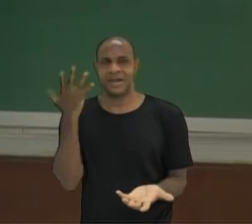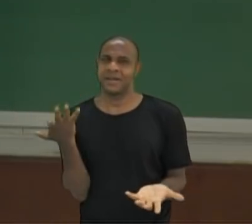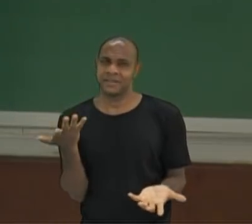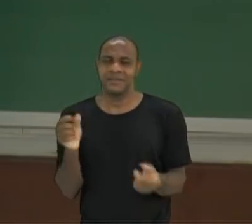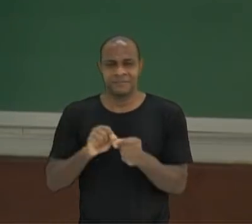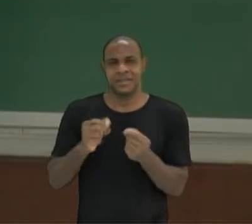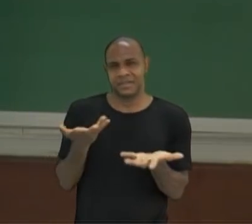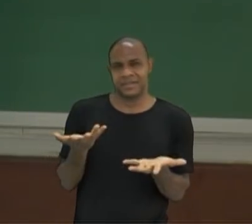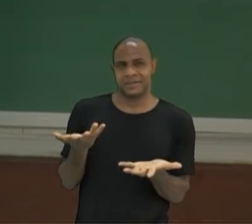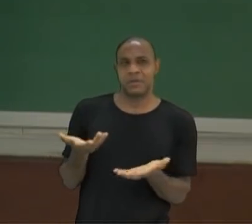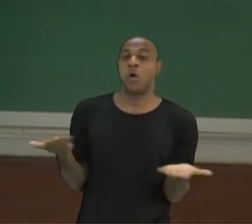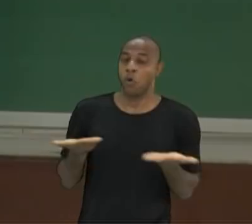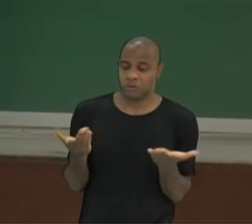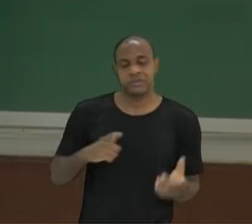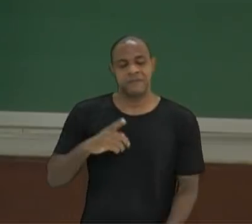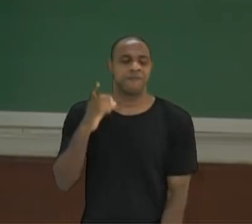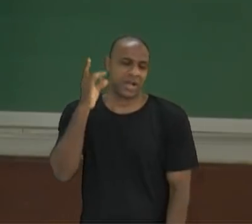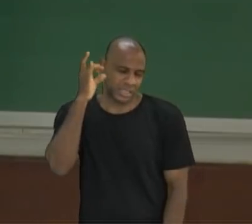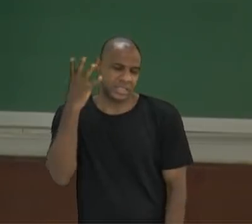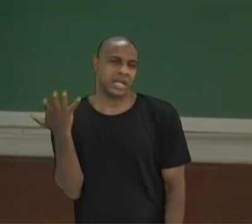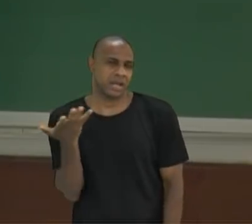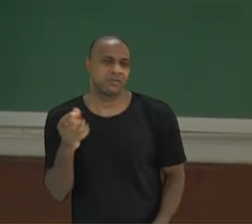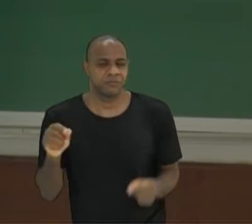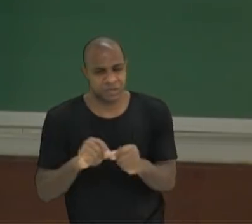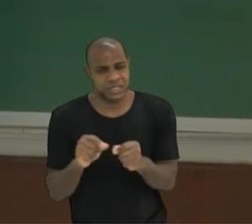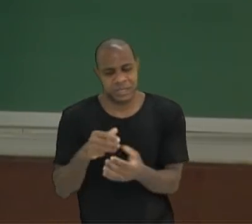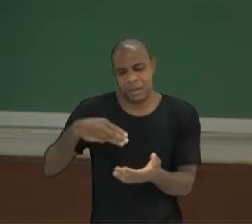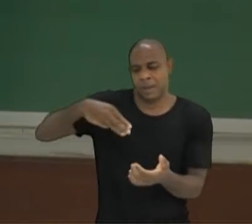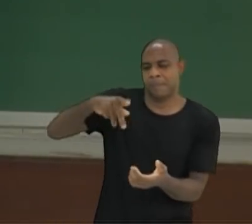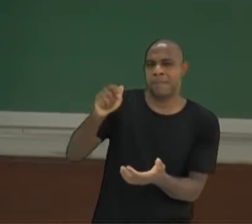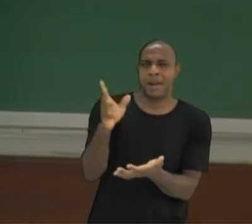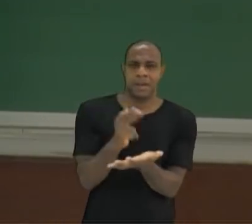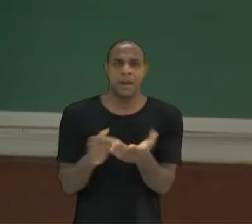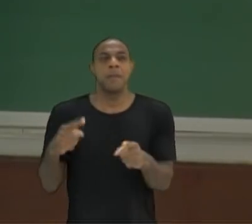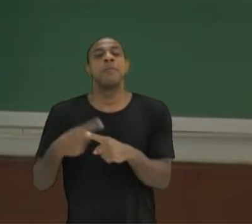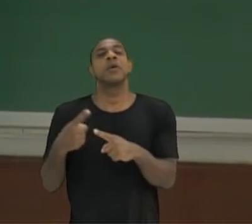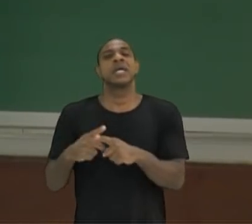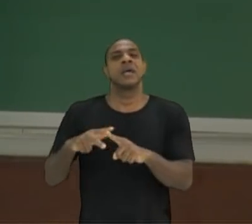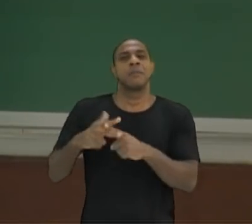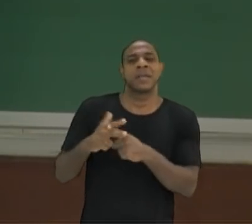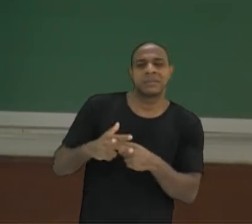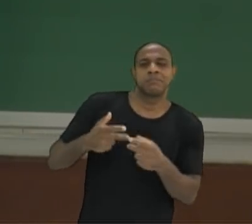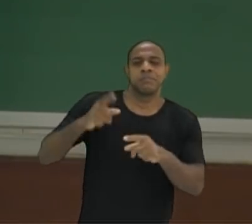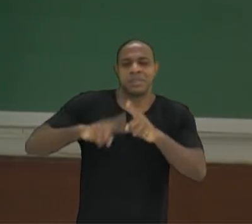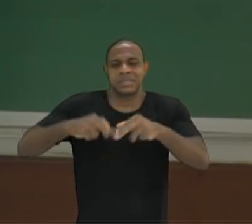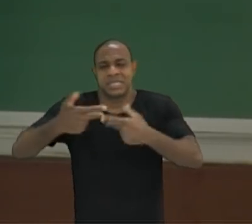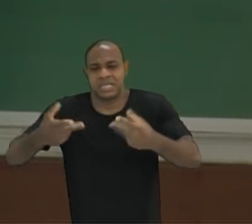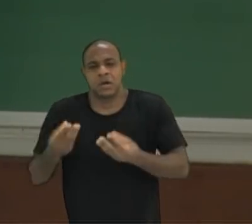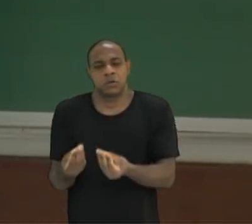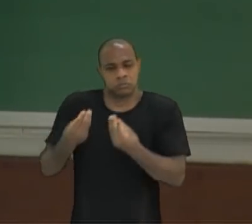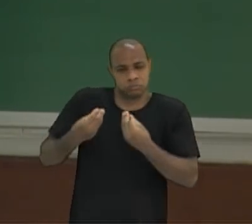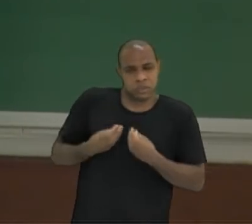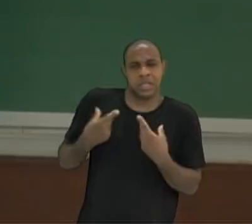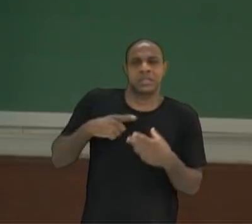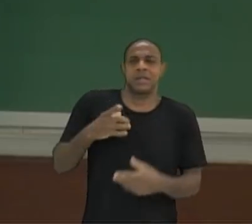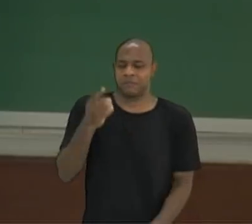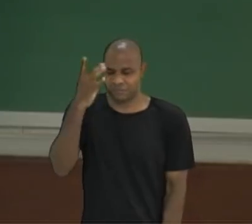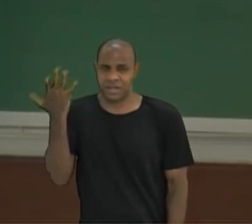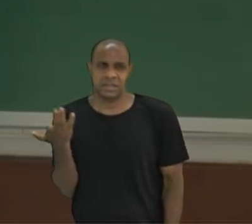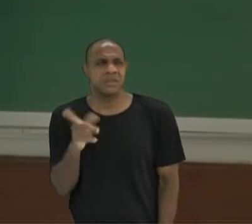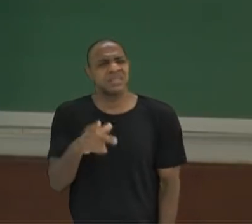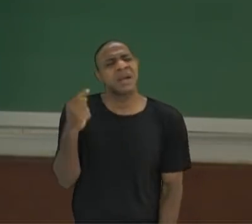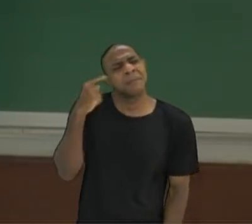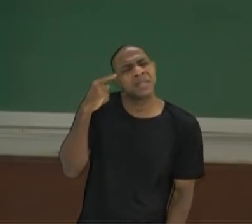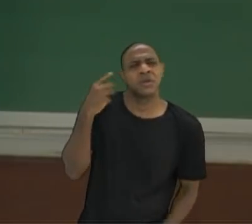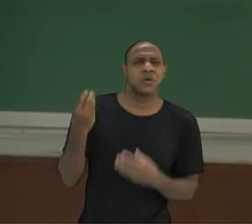temos mais facilidades nessa produção porque os equipamentos nos proporcionam. Mas você já pensou